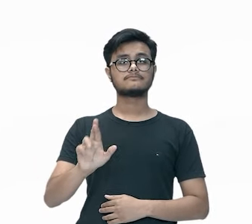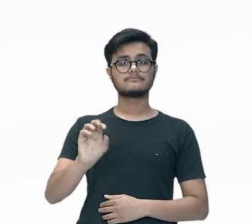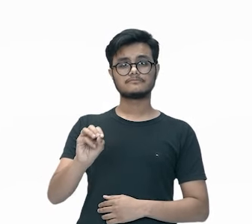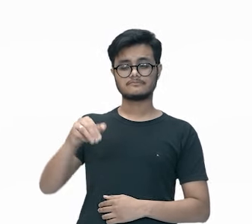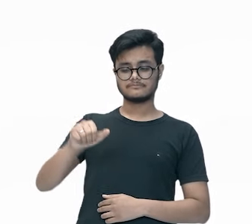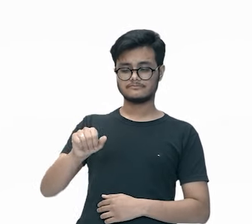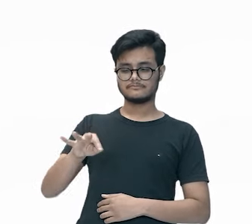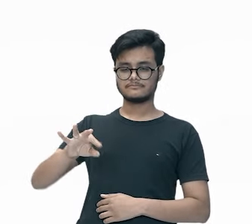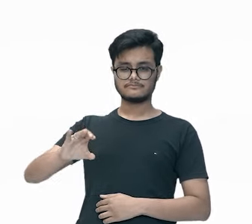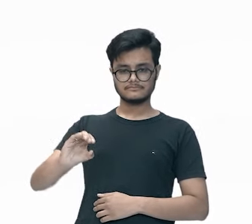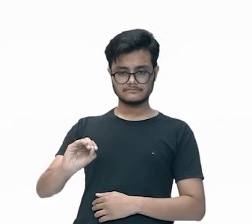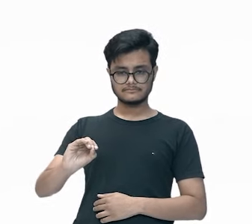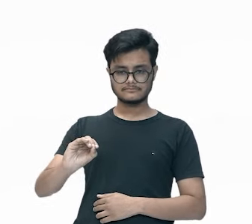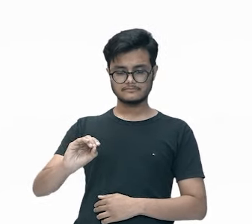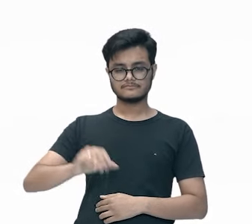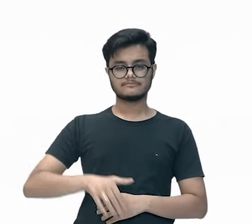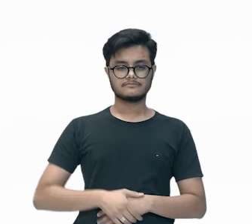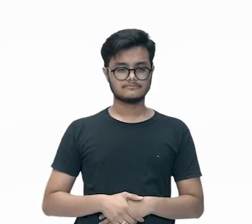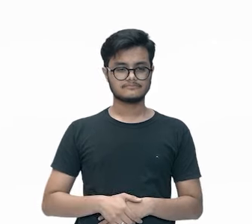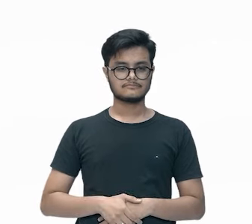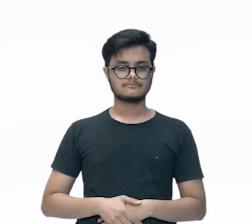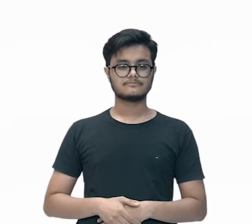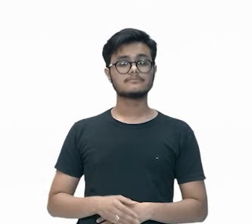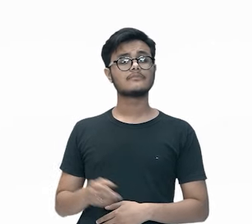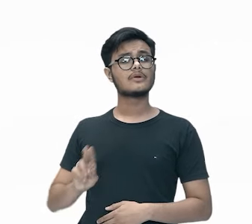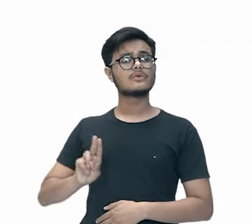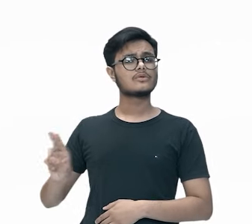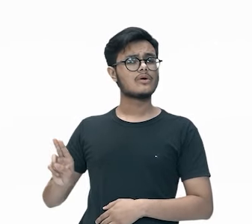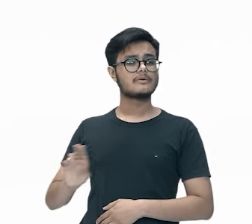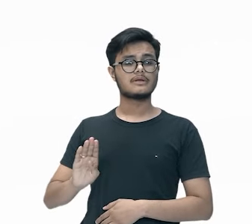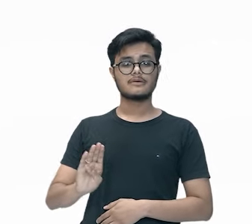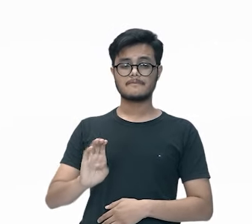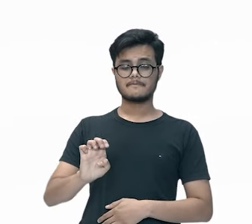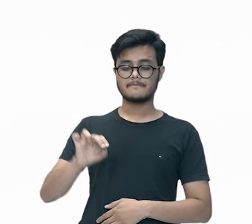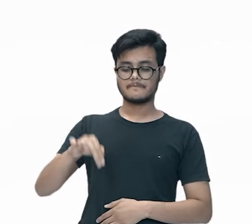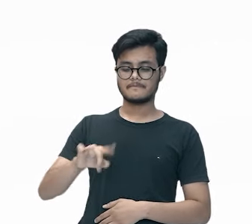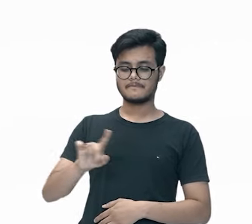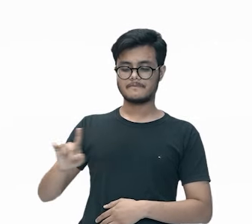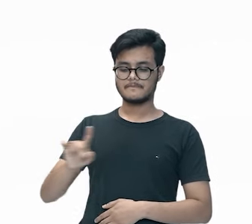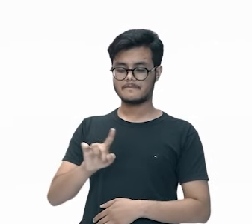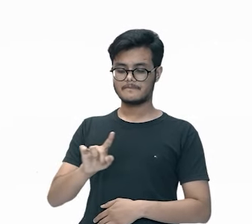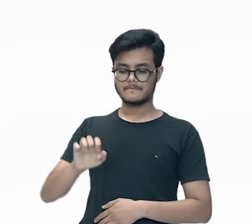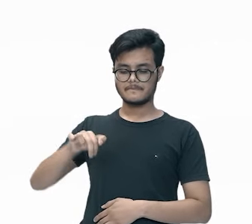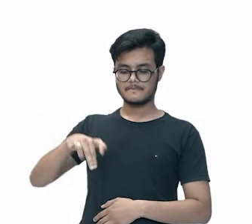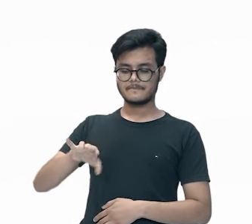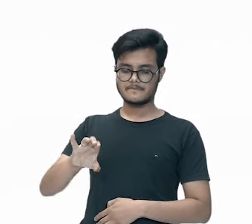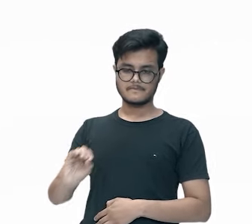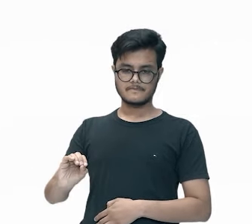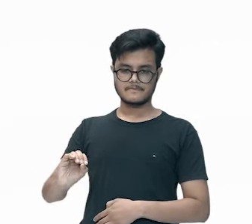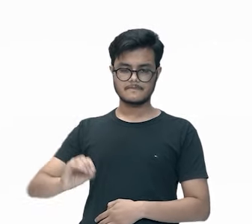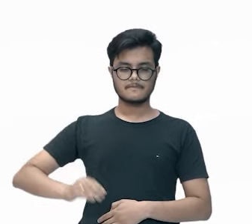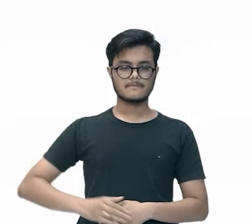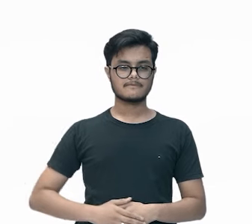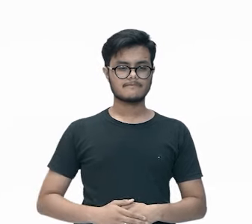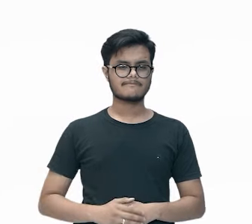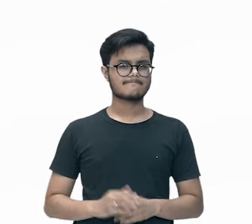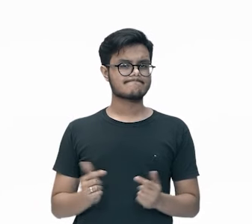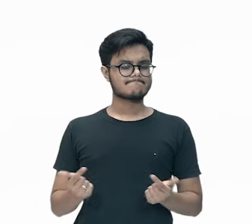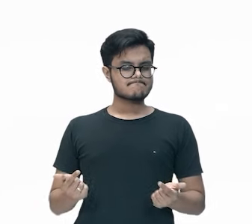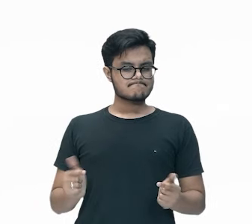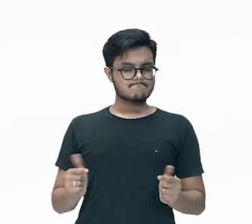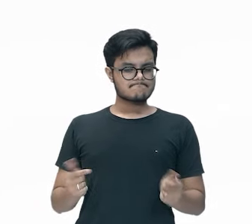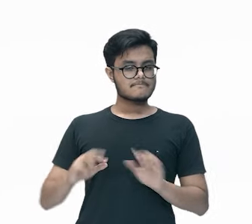caso aqui eu trouxe para vocês o benzeno. Para os aromáticos, a gente já não vai seguir muito a regrinha